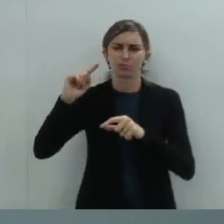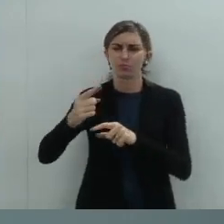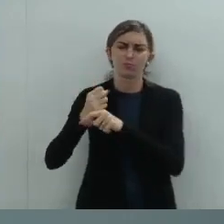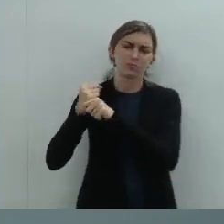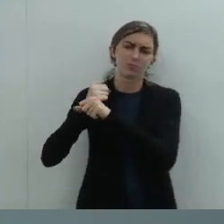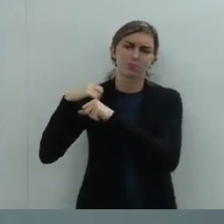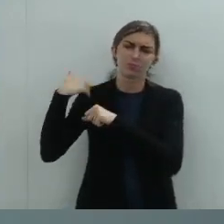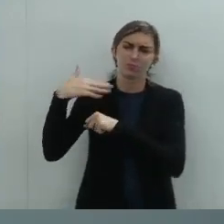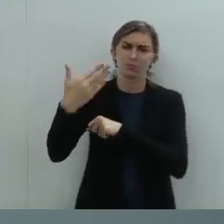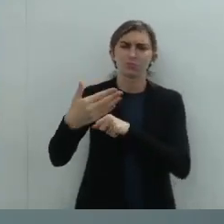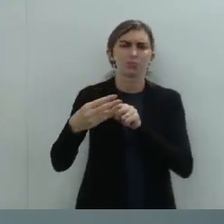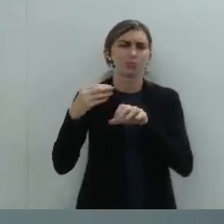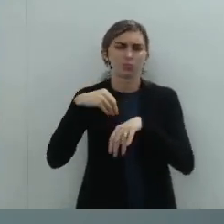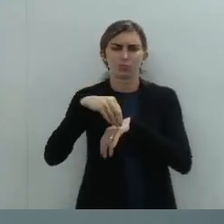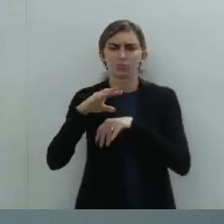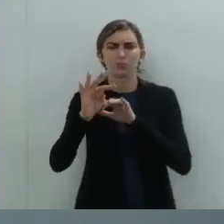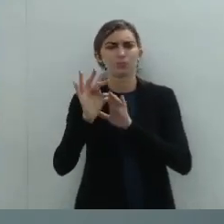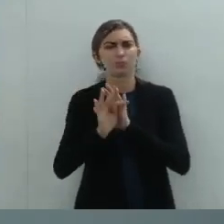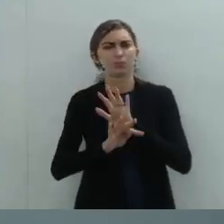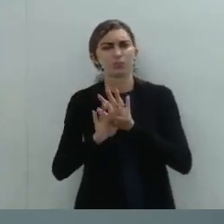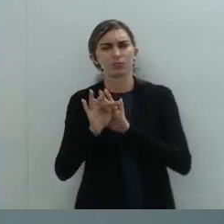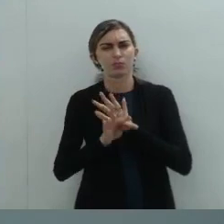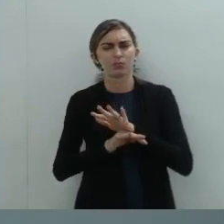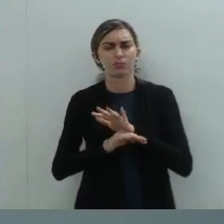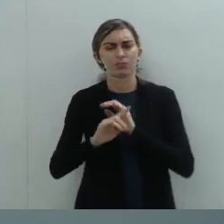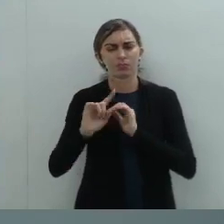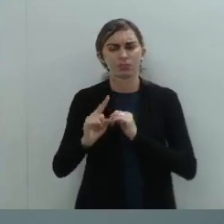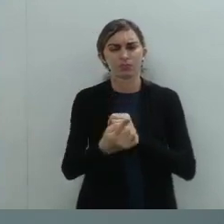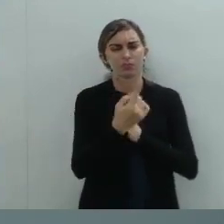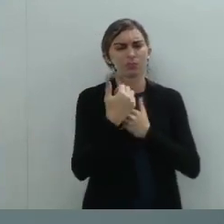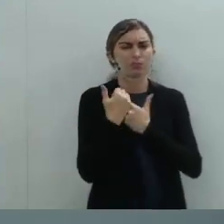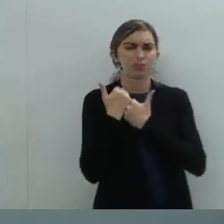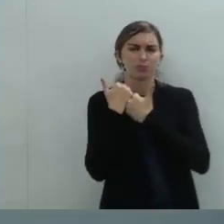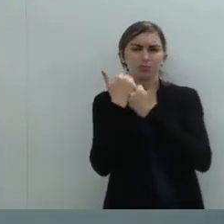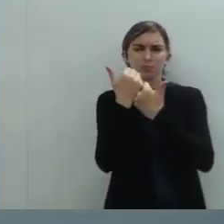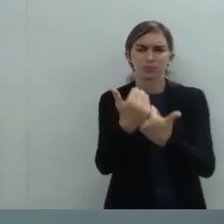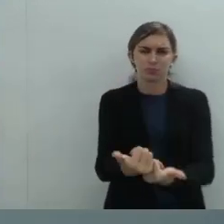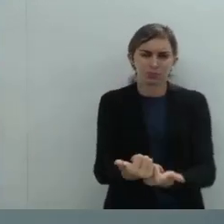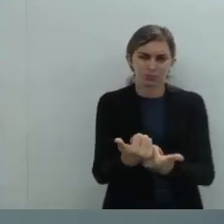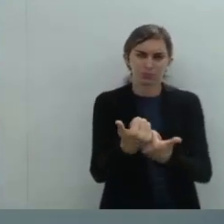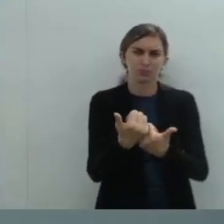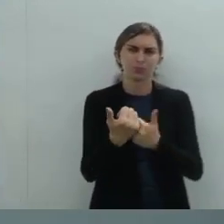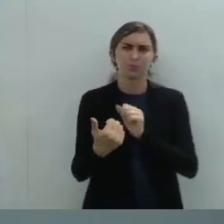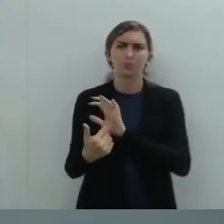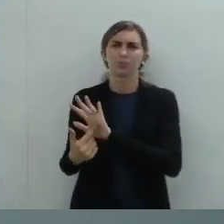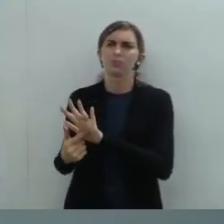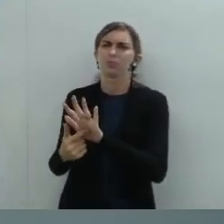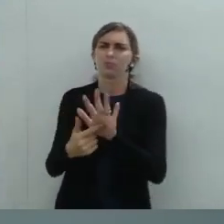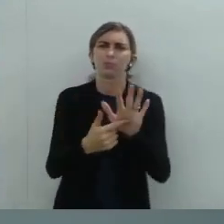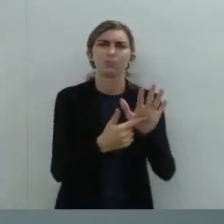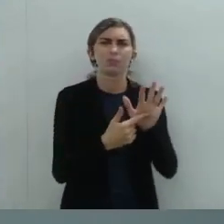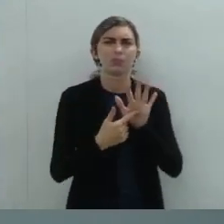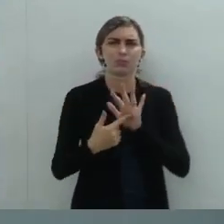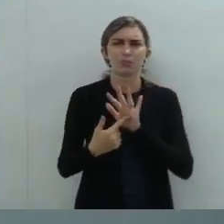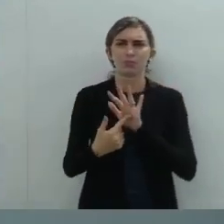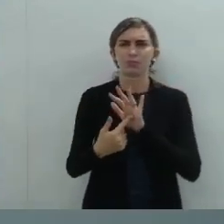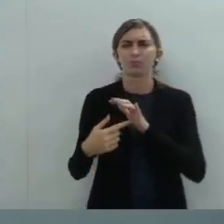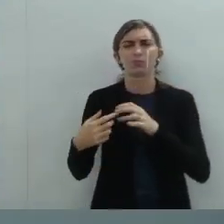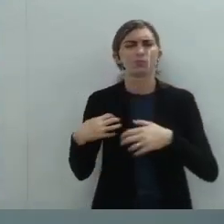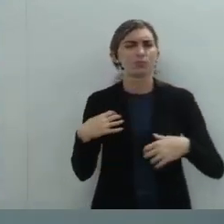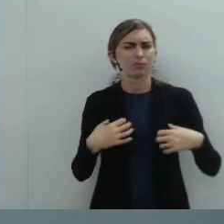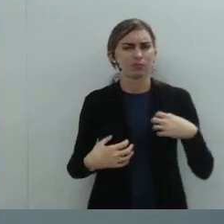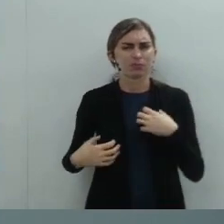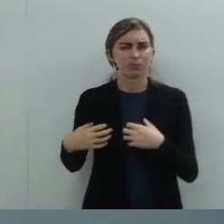como eu coloquei no texto. Cultura essa milenar que representa, tá certo? Grandes anseios